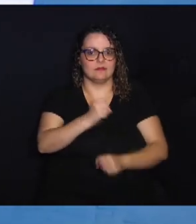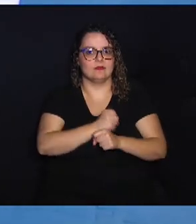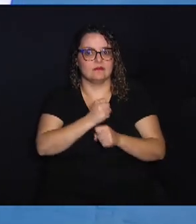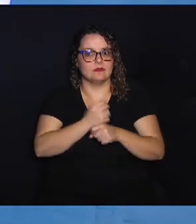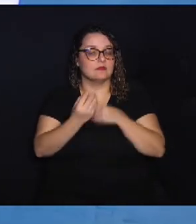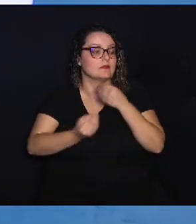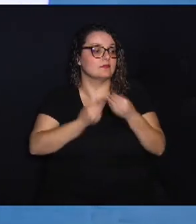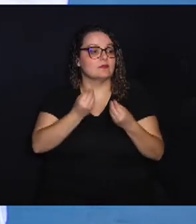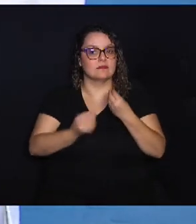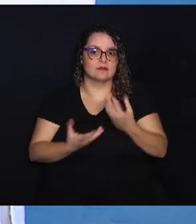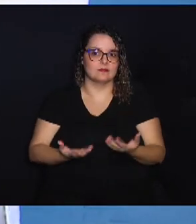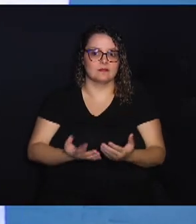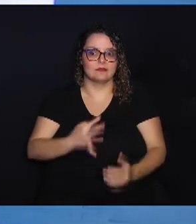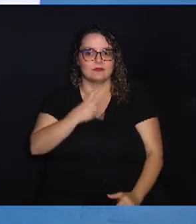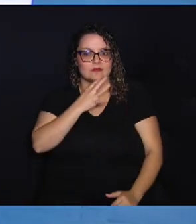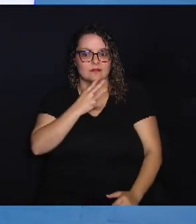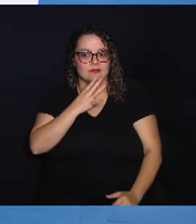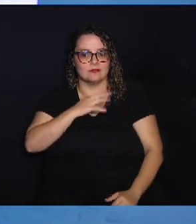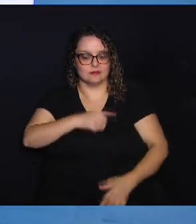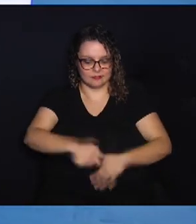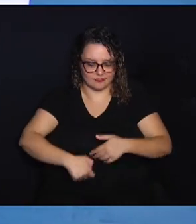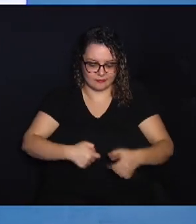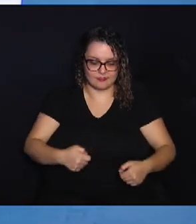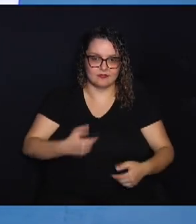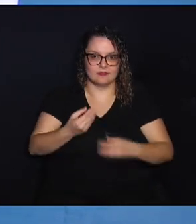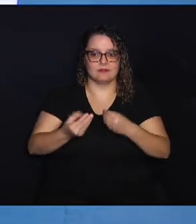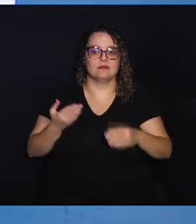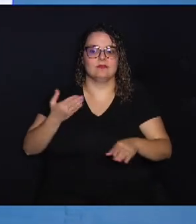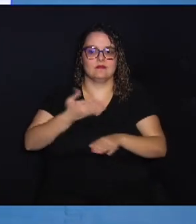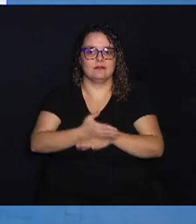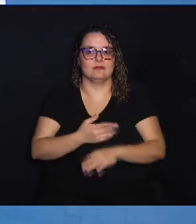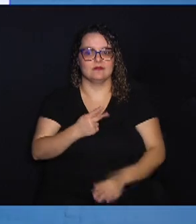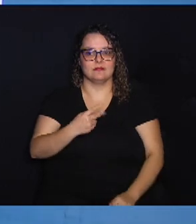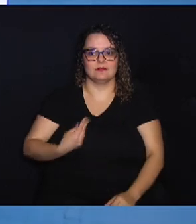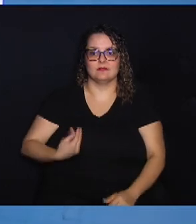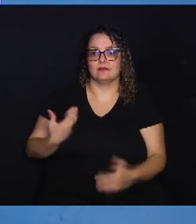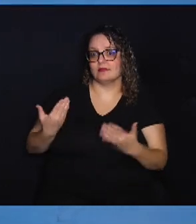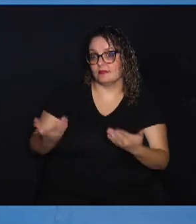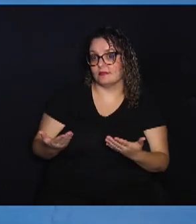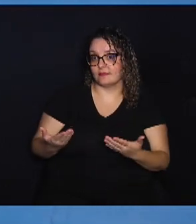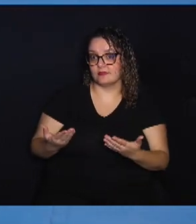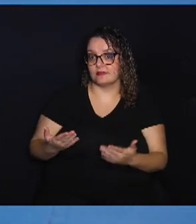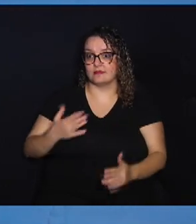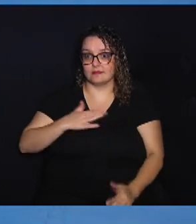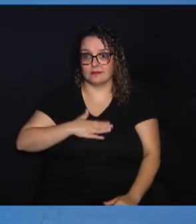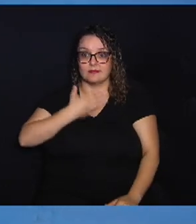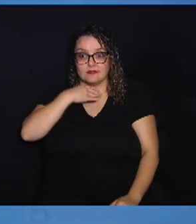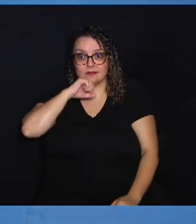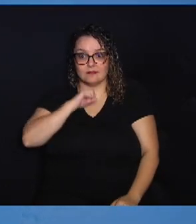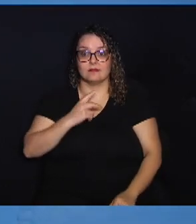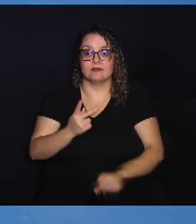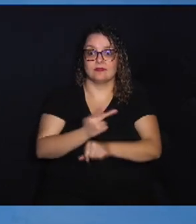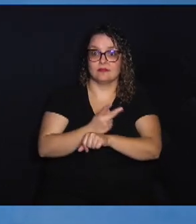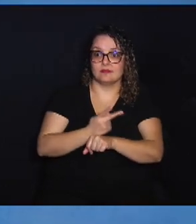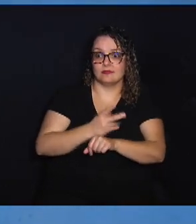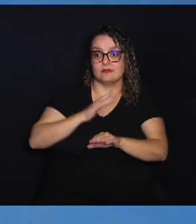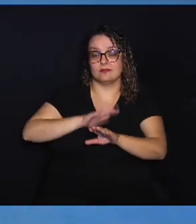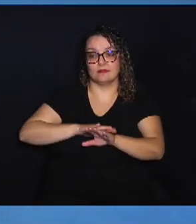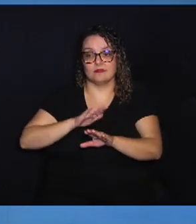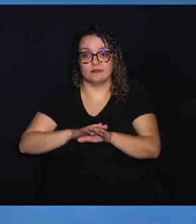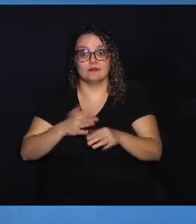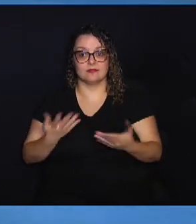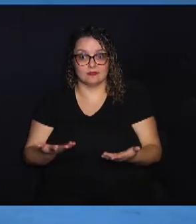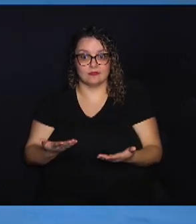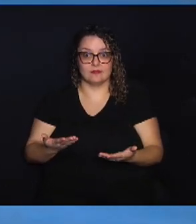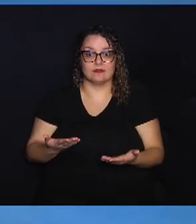como que você conheceu o judô? Como que o judô entrou na sua vida? Bom, através do meu pai, ele estava procurando uma atividade ao qual